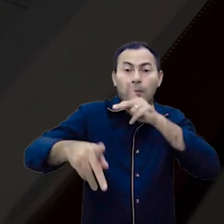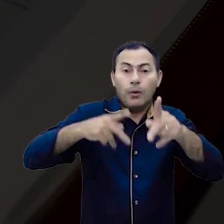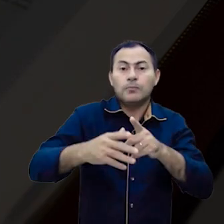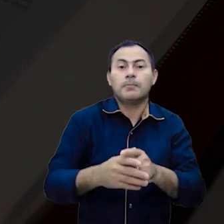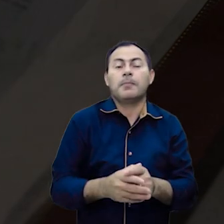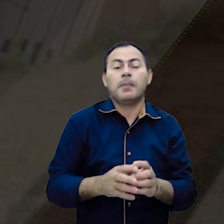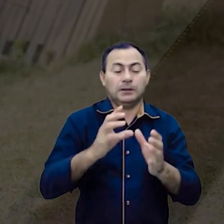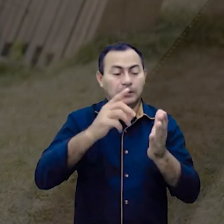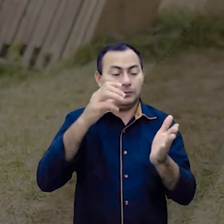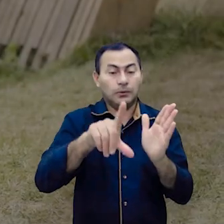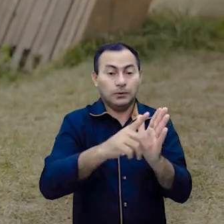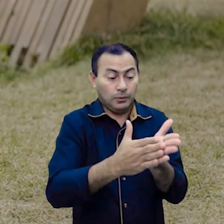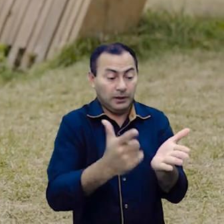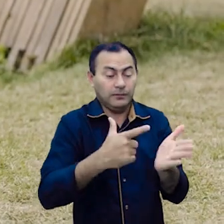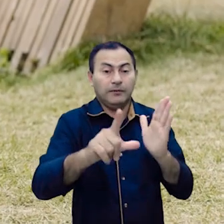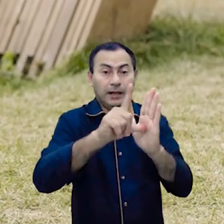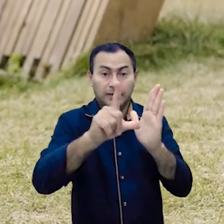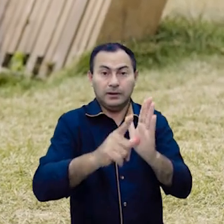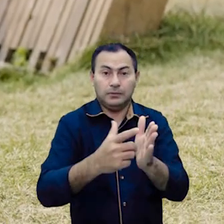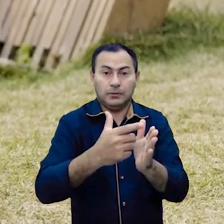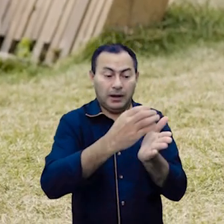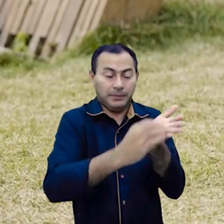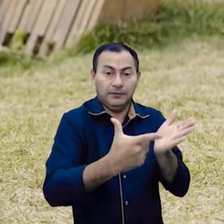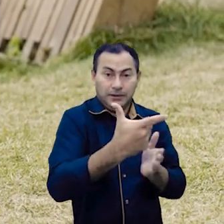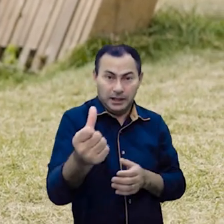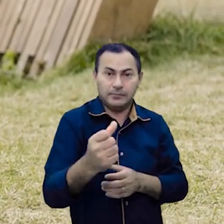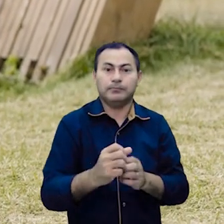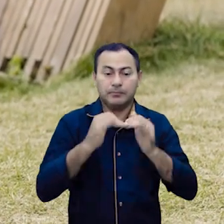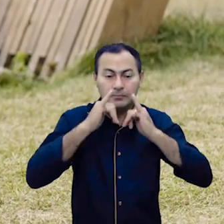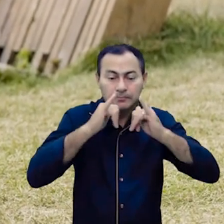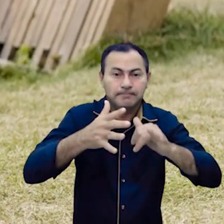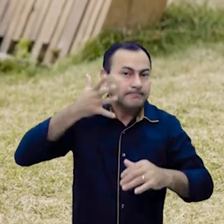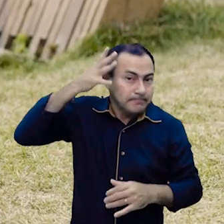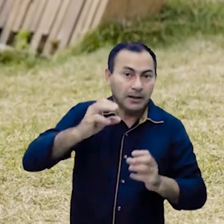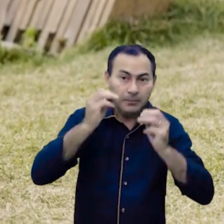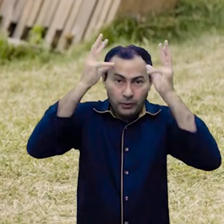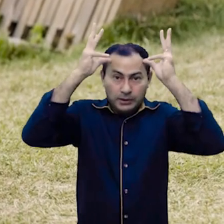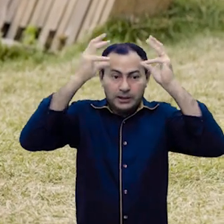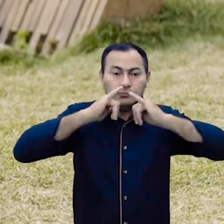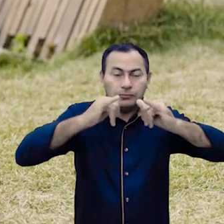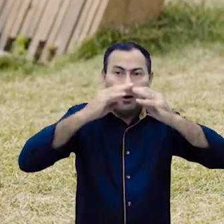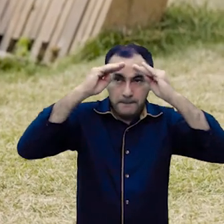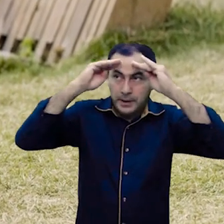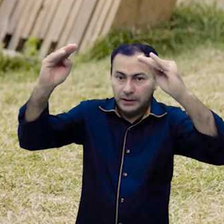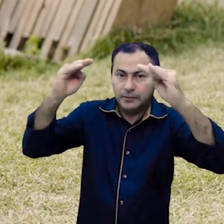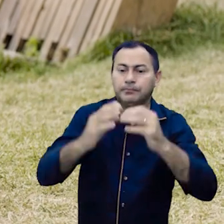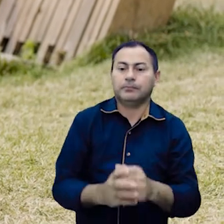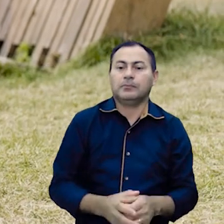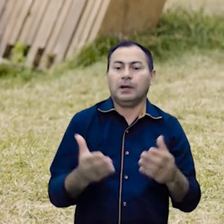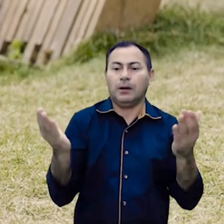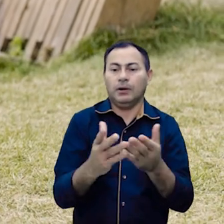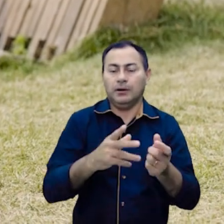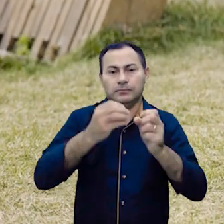vossareis o meu povo isso está em Levítico 26 isso é um exemplo da pregação de Moisés a qual é uma exortação a obediência